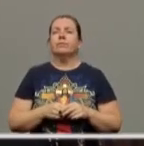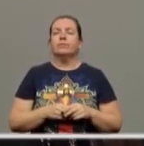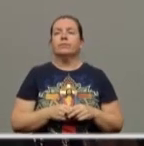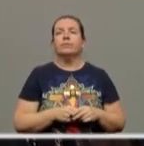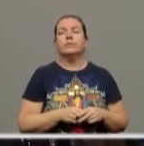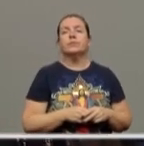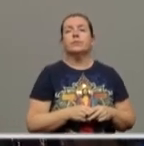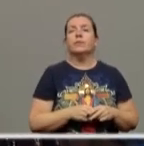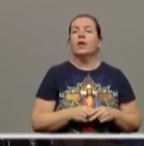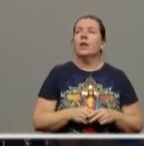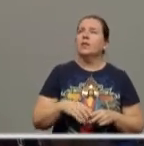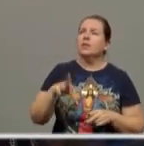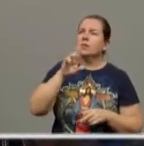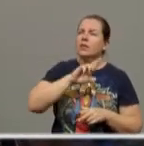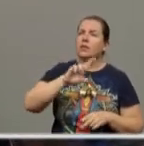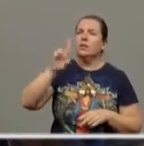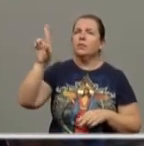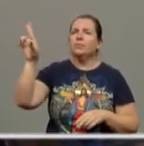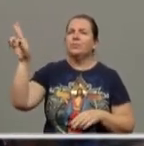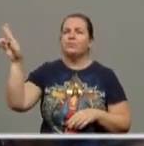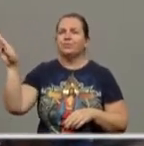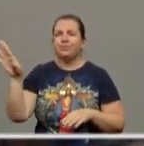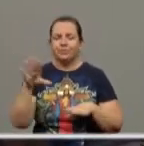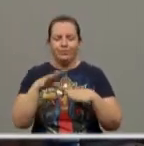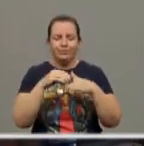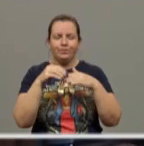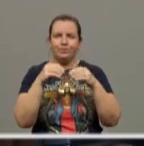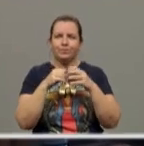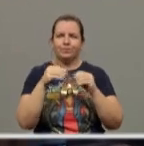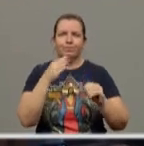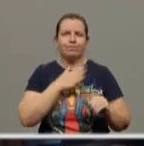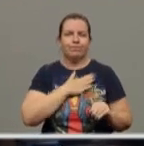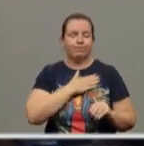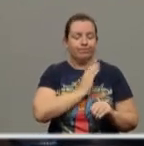nas feridas do meu